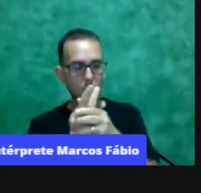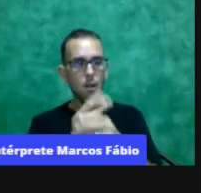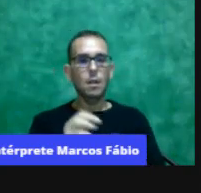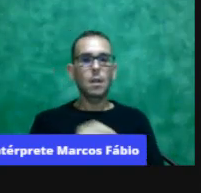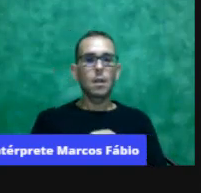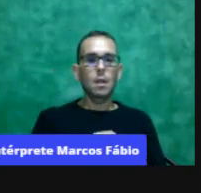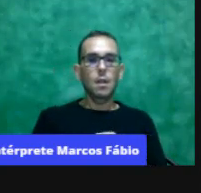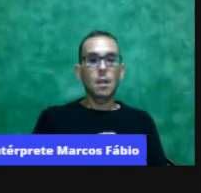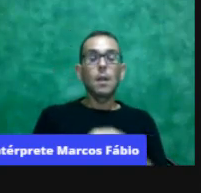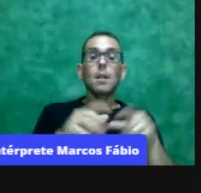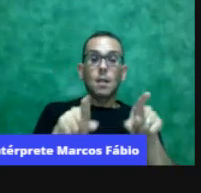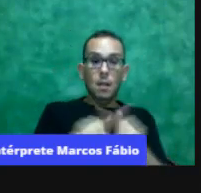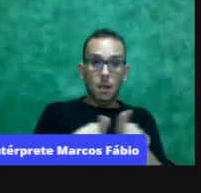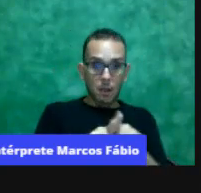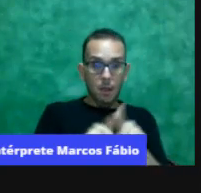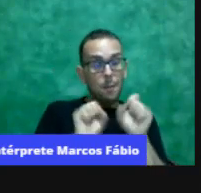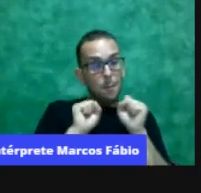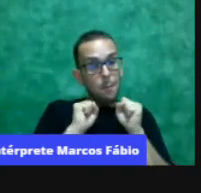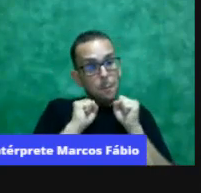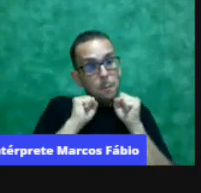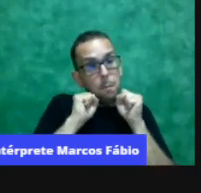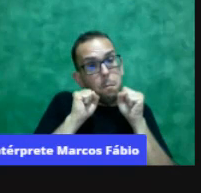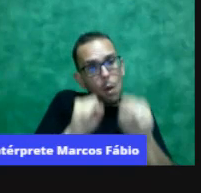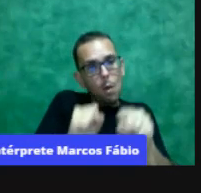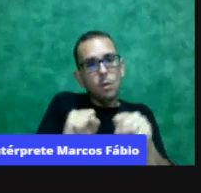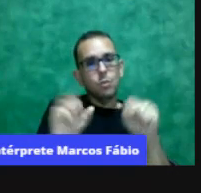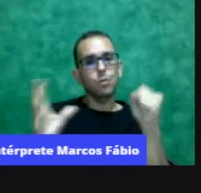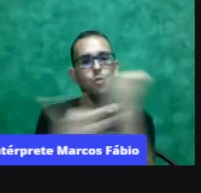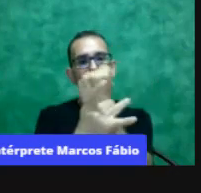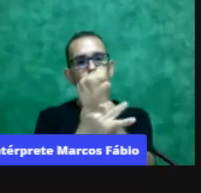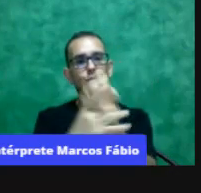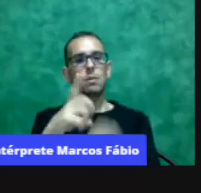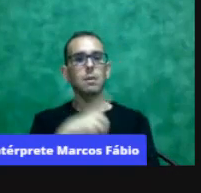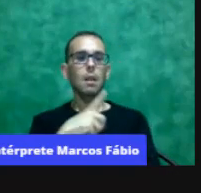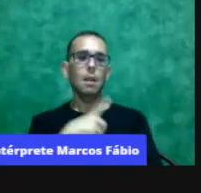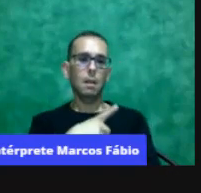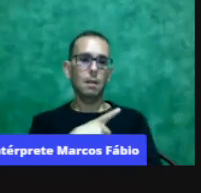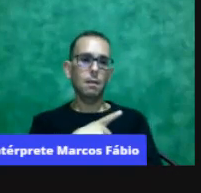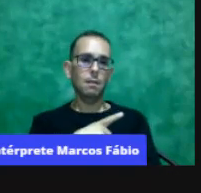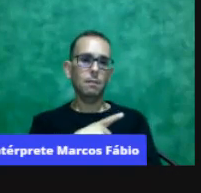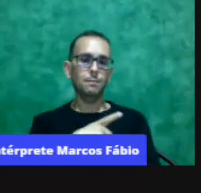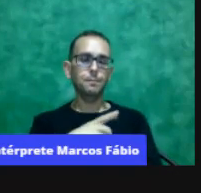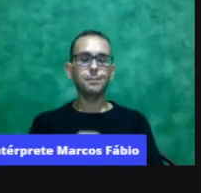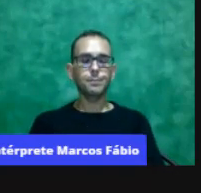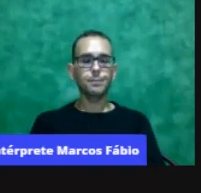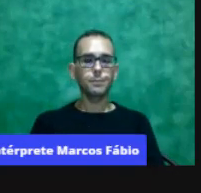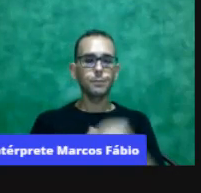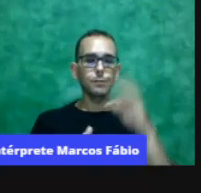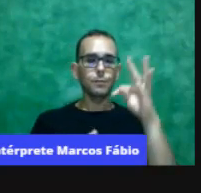plataforma, e aí aí é mais seguro, quando eu mando do TikTok direto